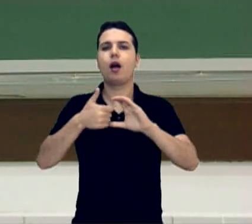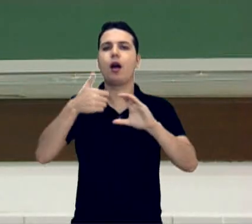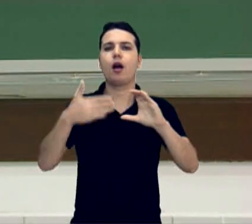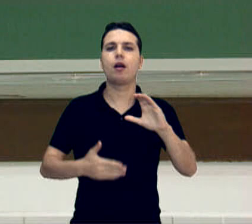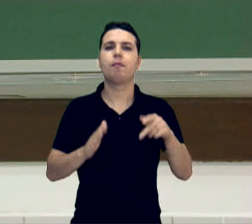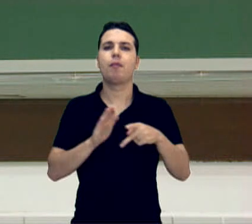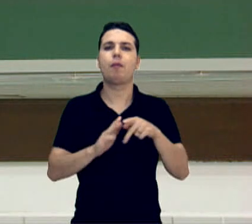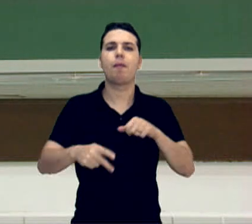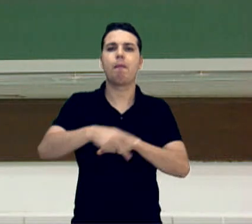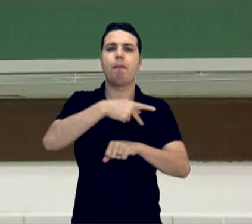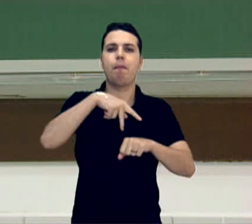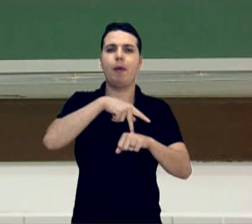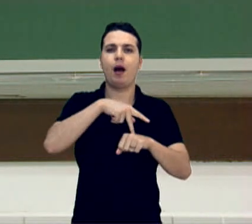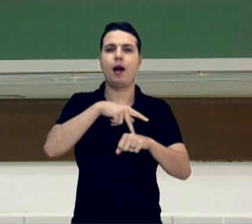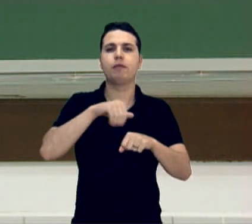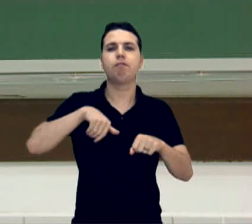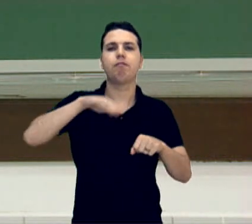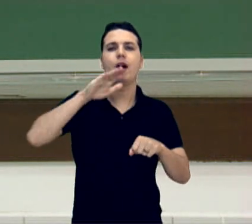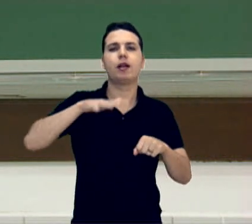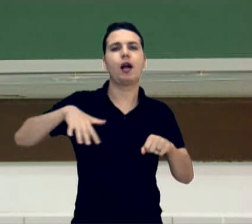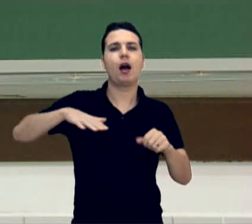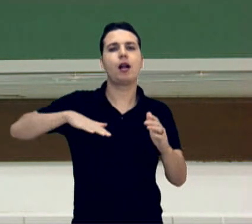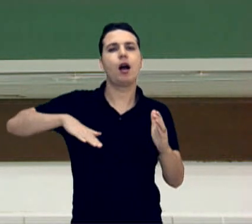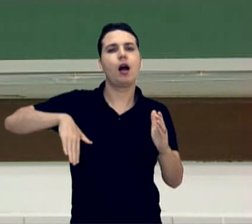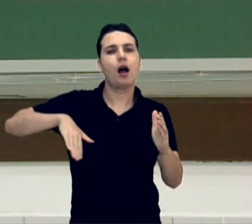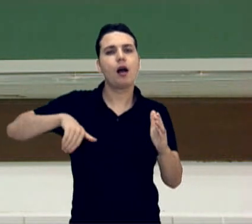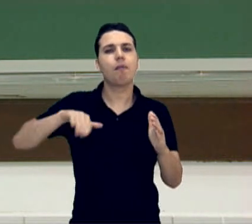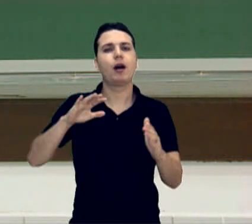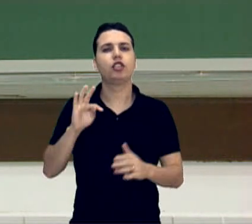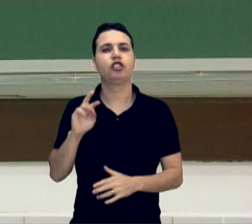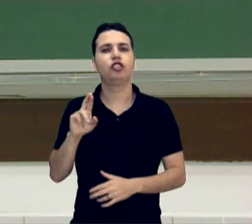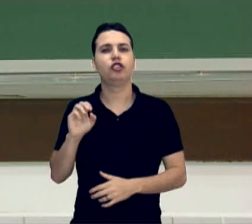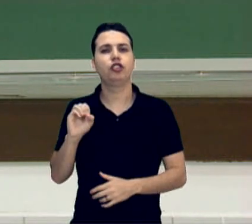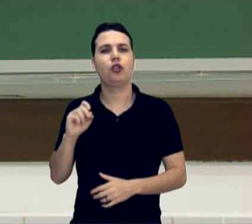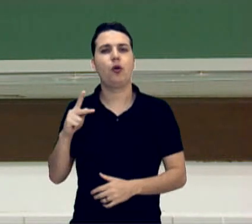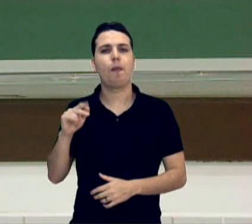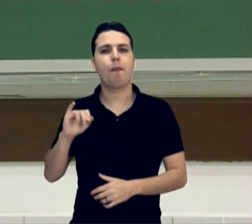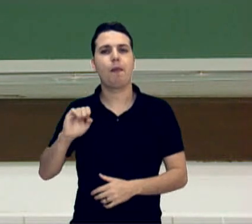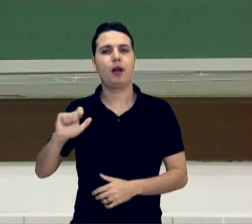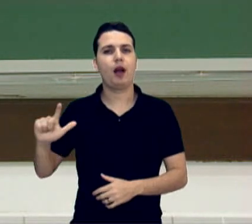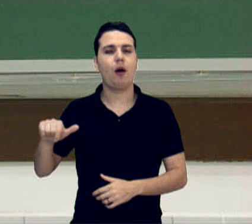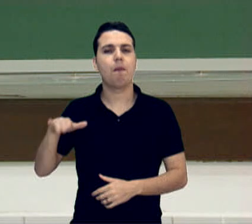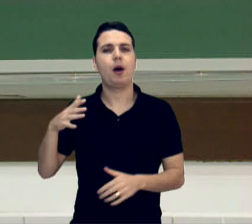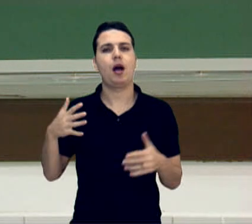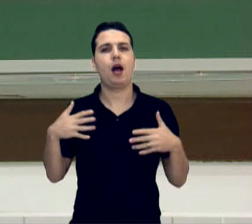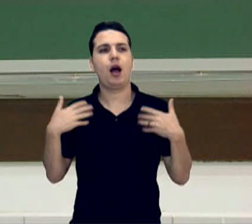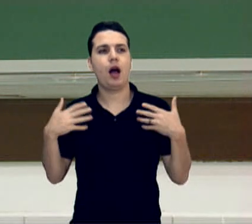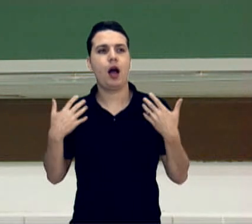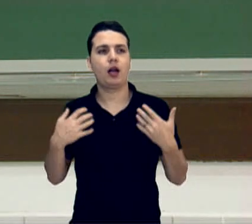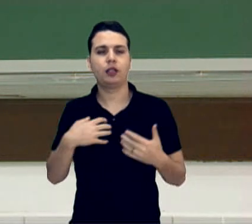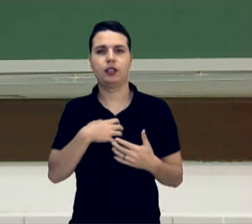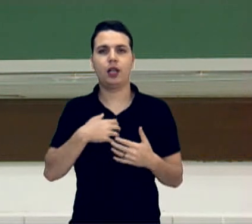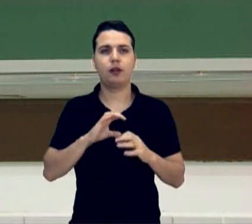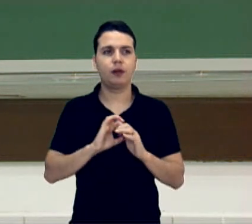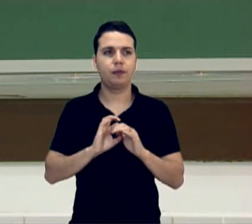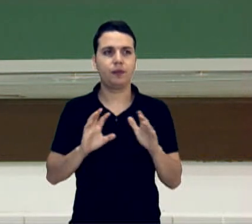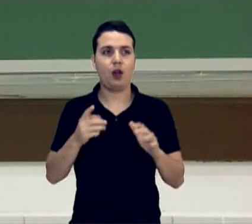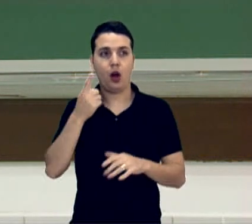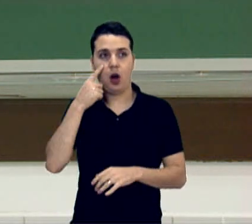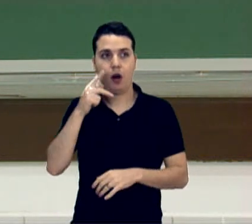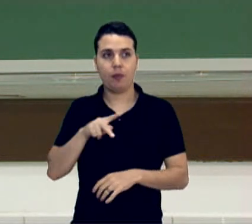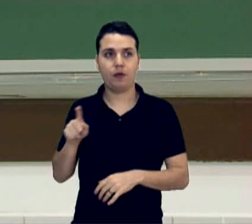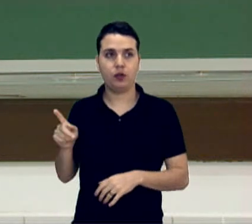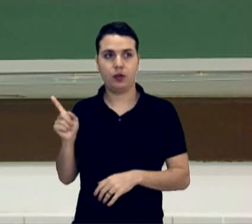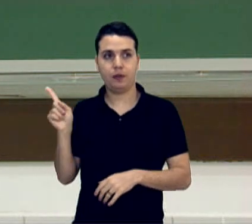de países tropicais, de mais alegria, de mostrar mais o corpo, de se soltar, né? Então,